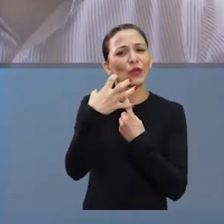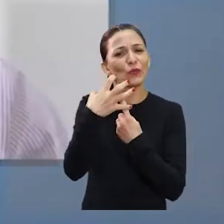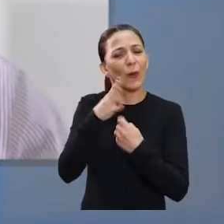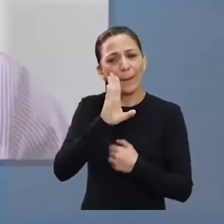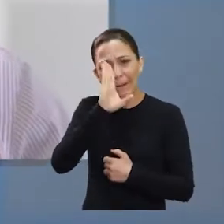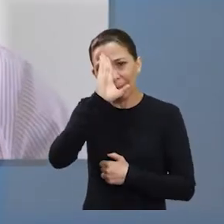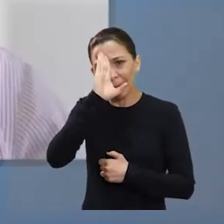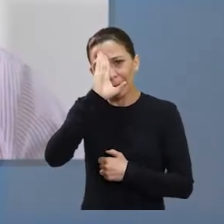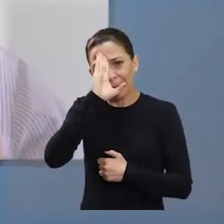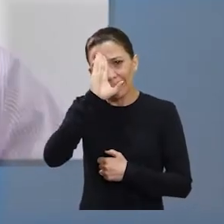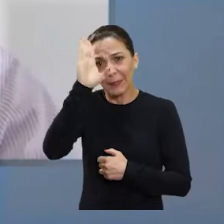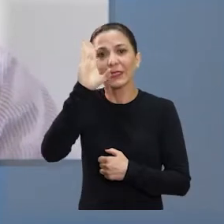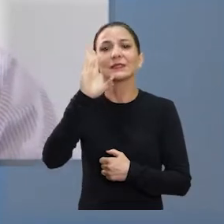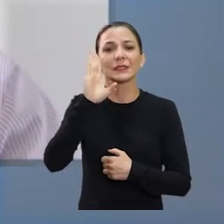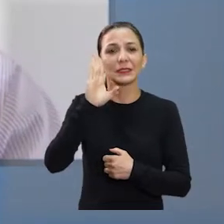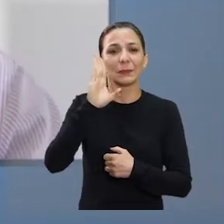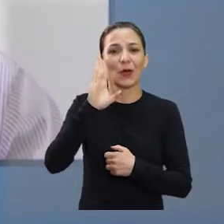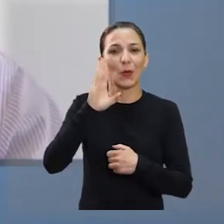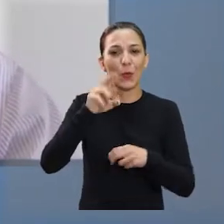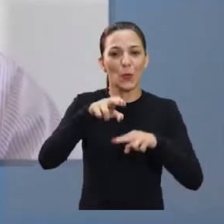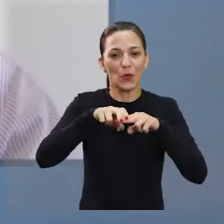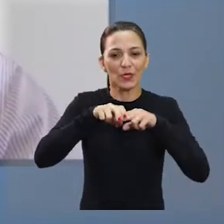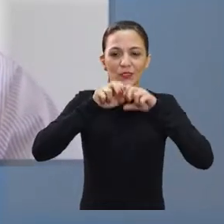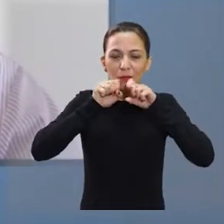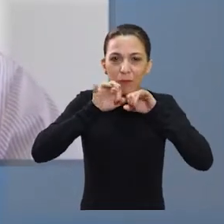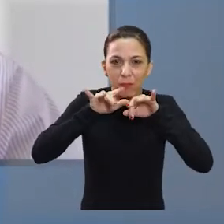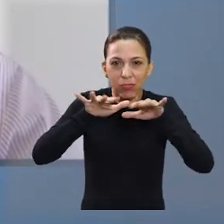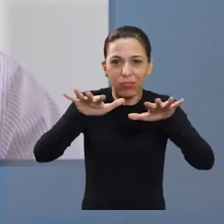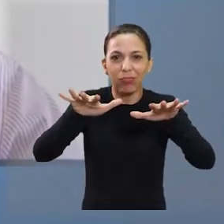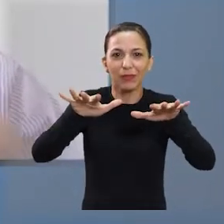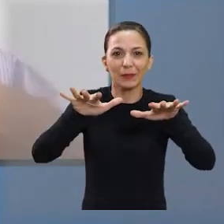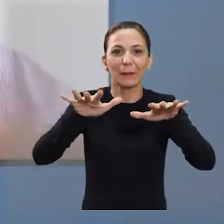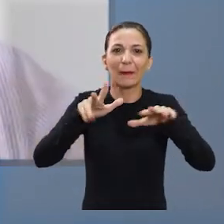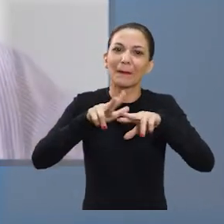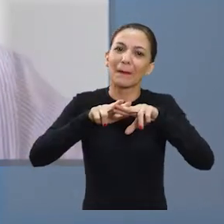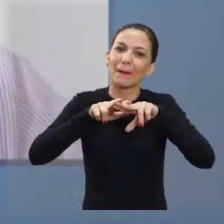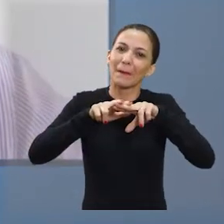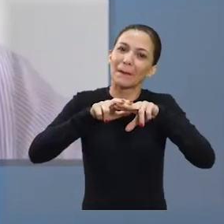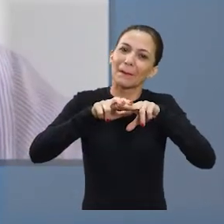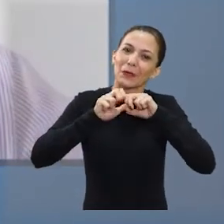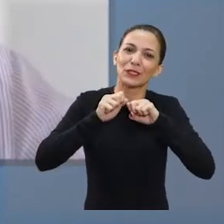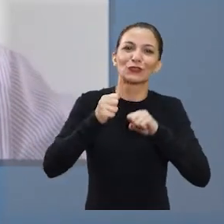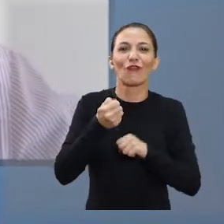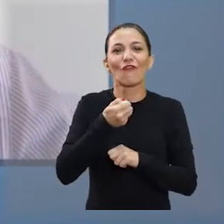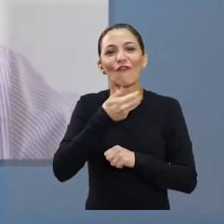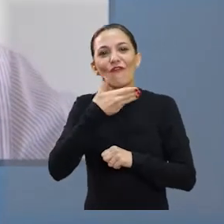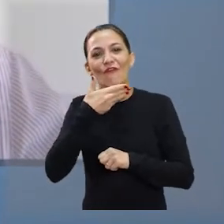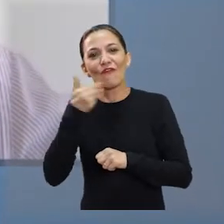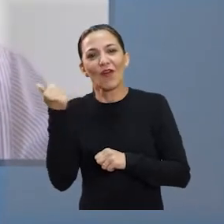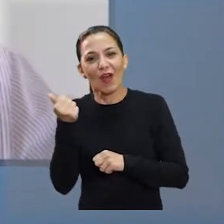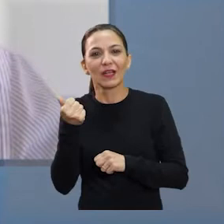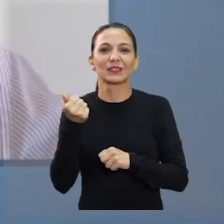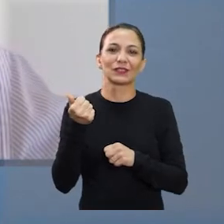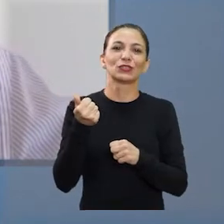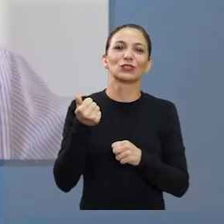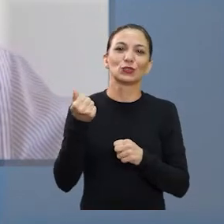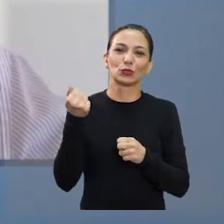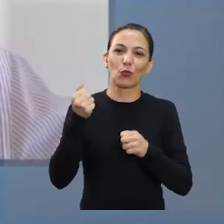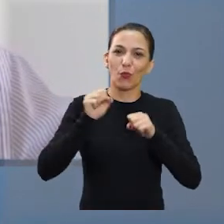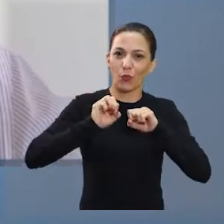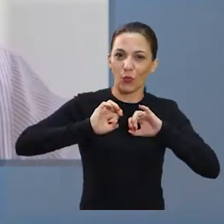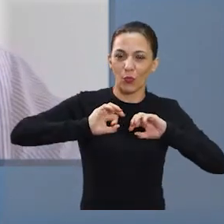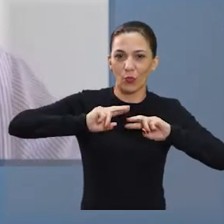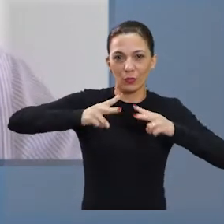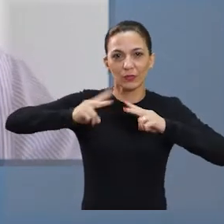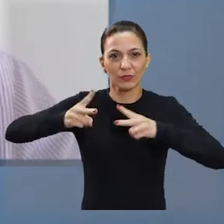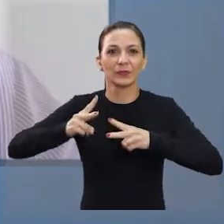facilidade. Uma, né, que ela talvez replique mais em via aérea, a gente vê que já tem estudos mostrando que a replicação no